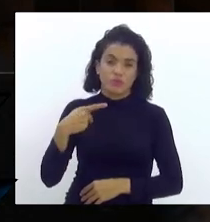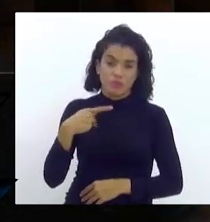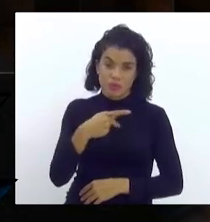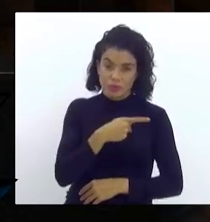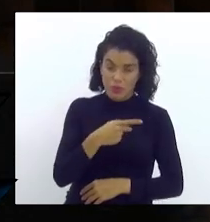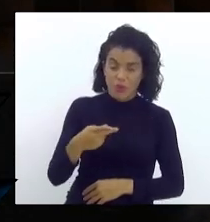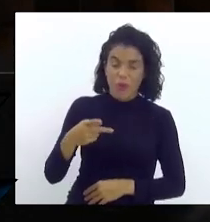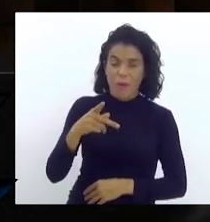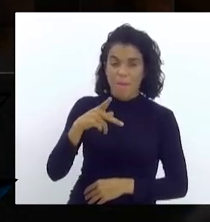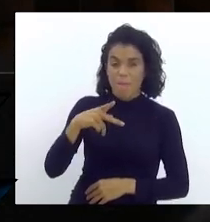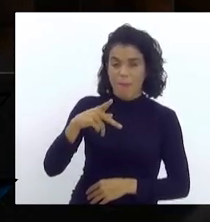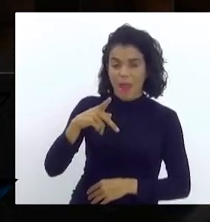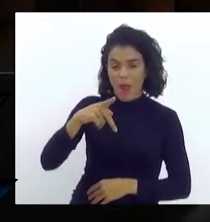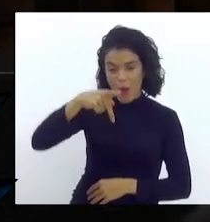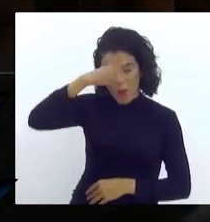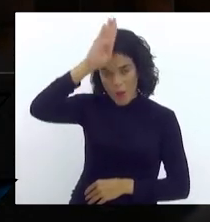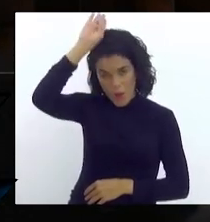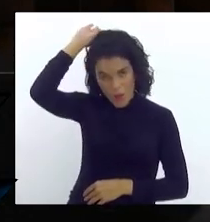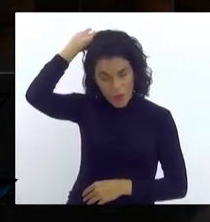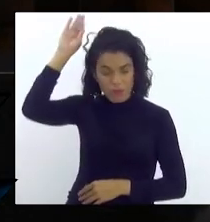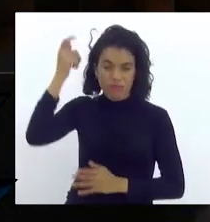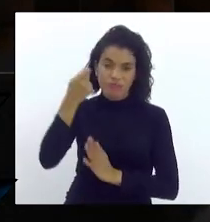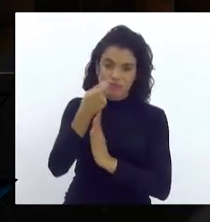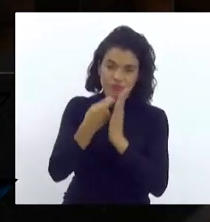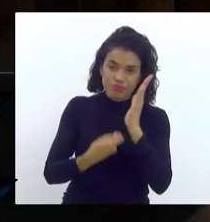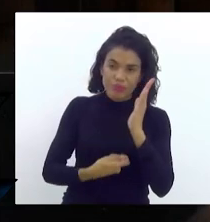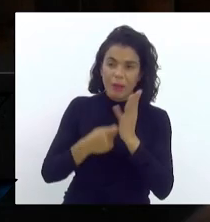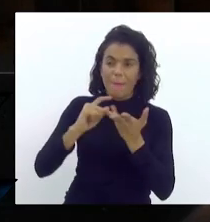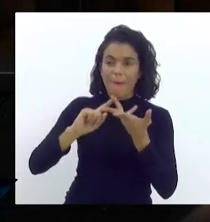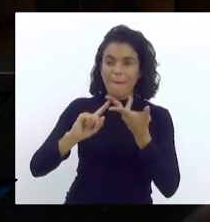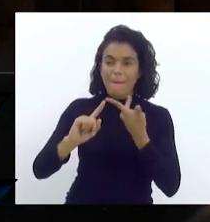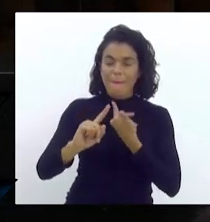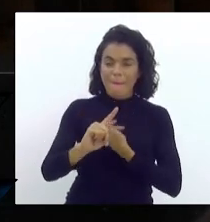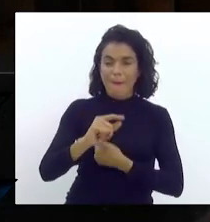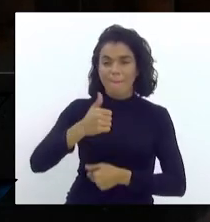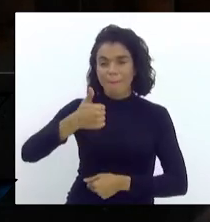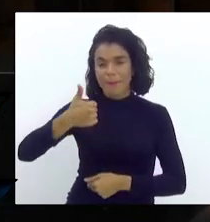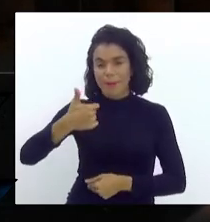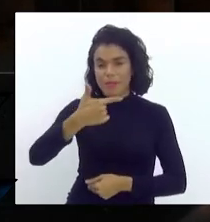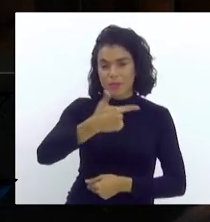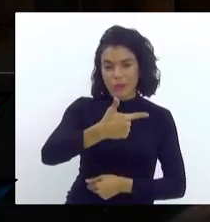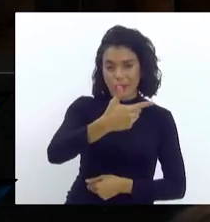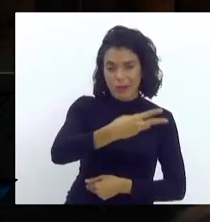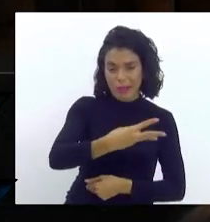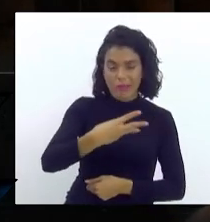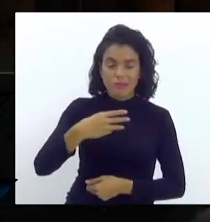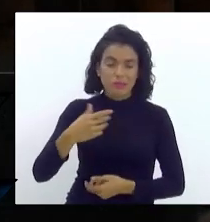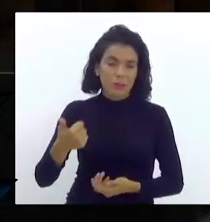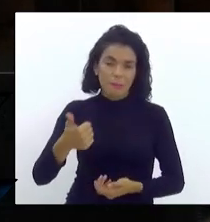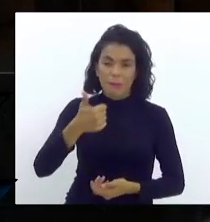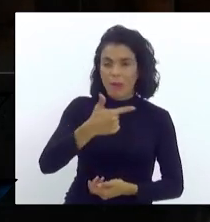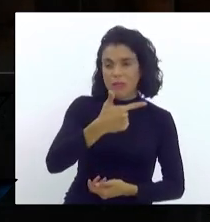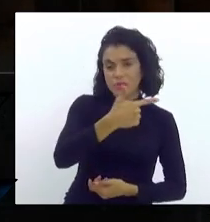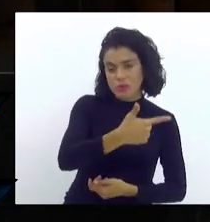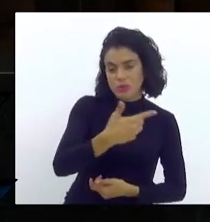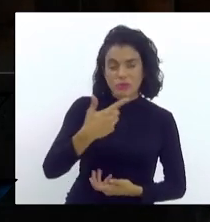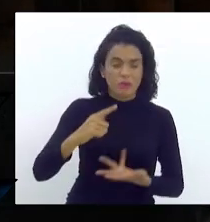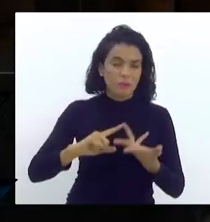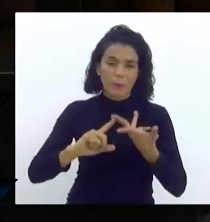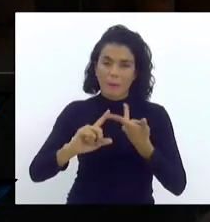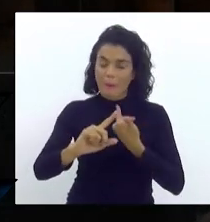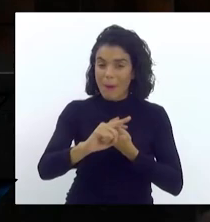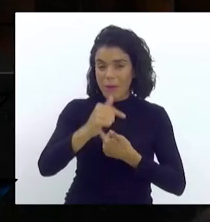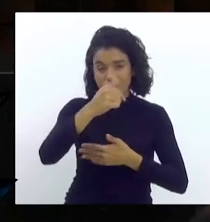1 Coríntios, 2 Coríntios, Gálatas, Efésios, Filipenses, Colossenses, 1ª, 2ª, Tessalonicenses, 1ª, 2ª, Timóteo, Tito,